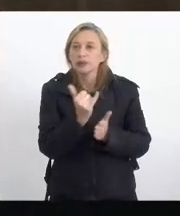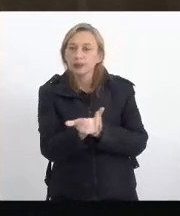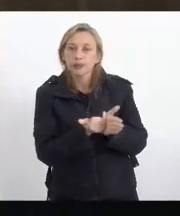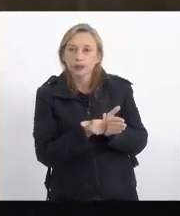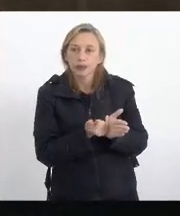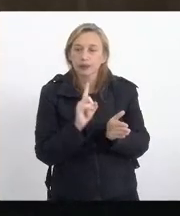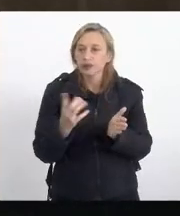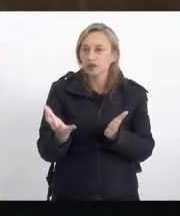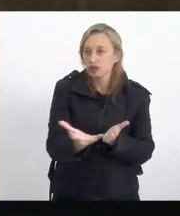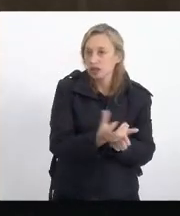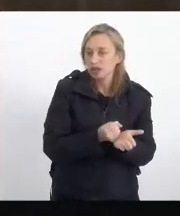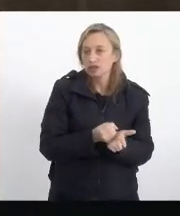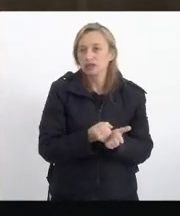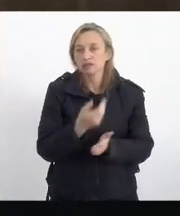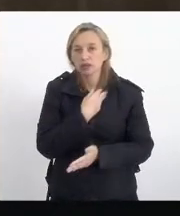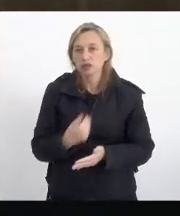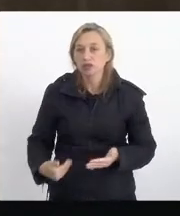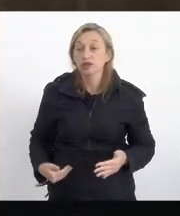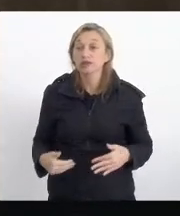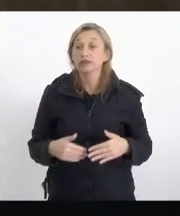não são recolhidos pelo governo.